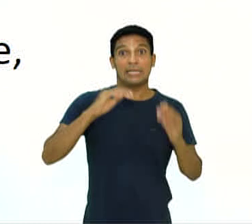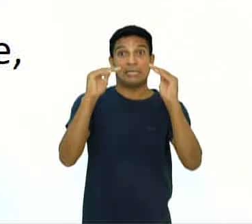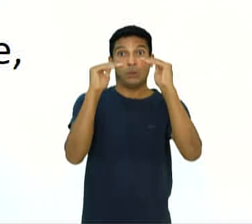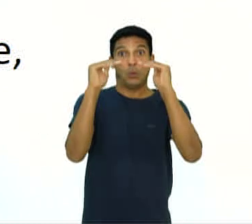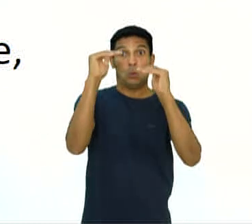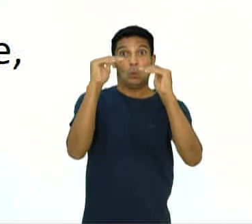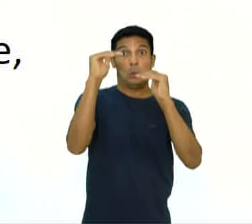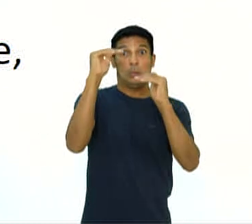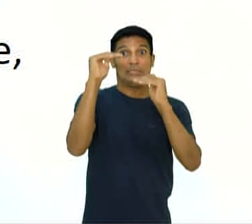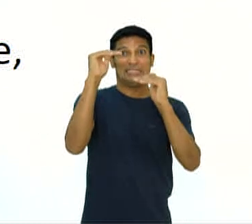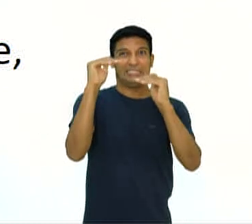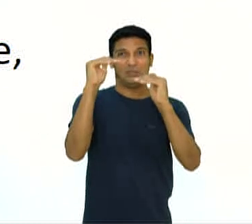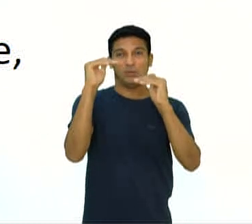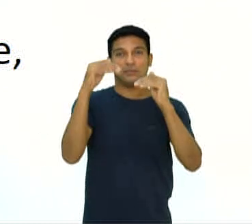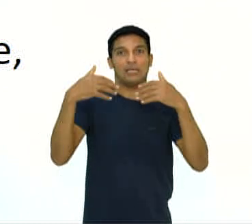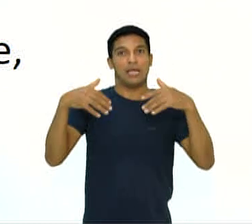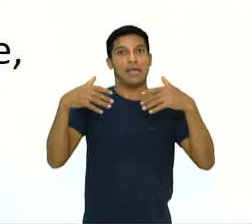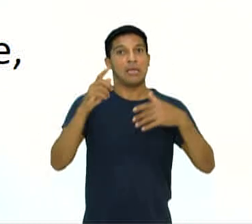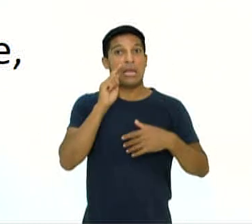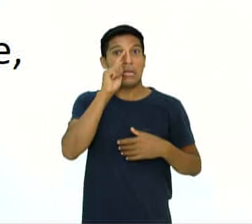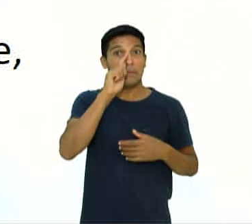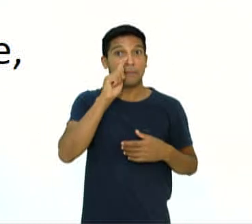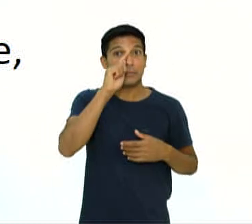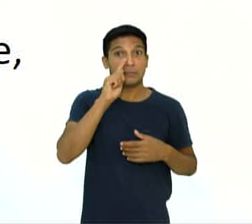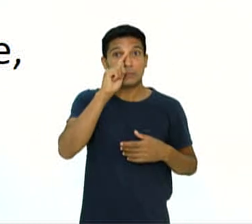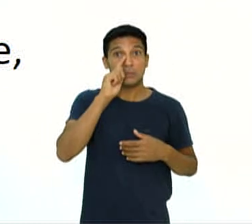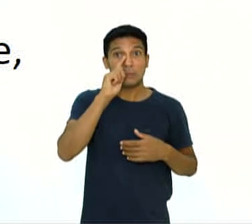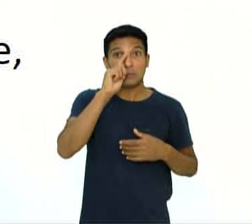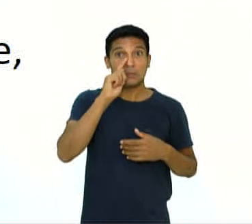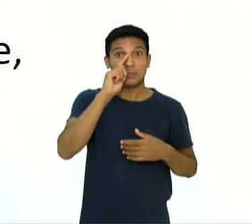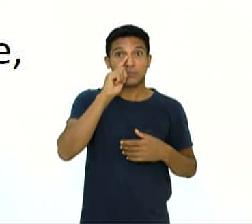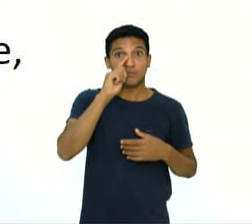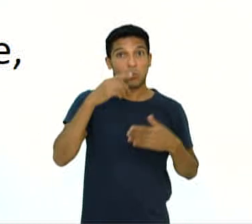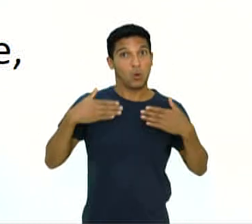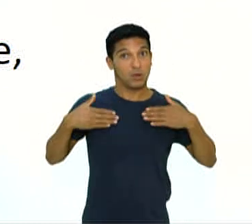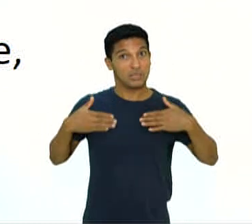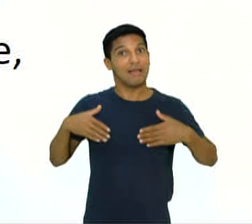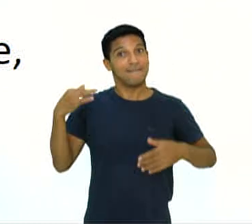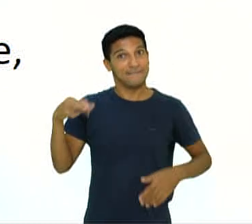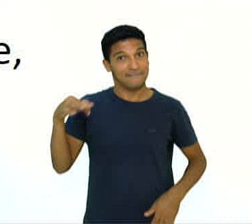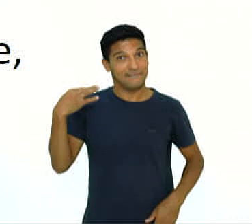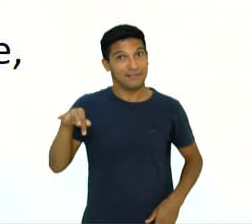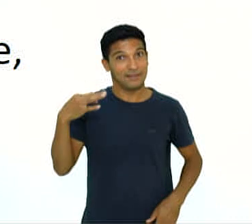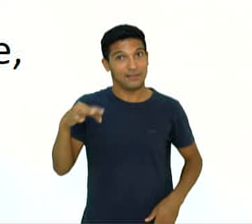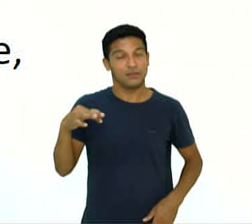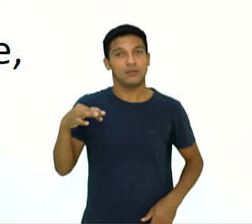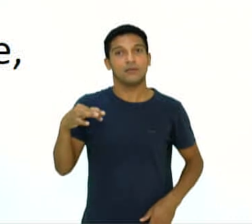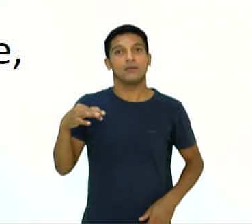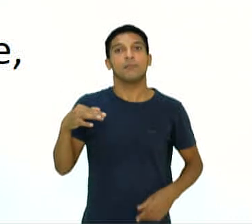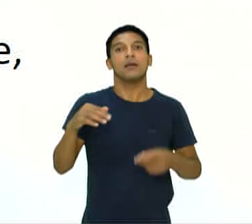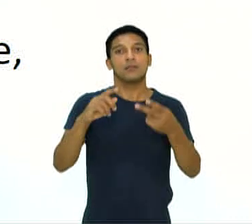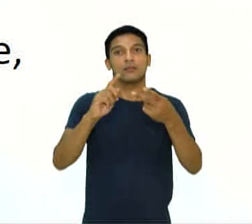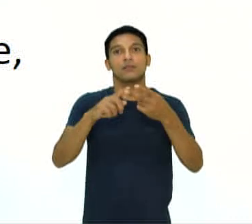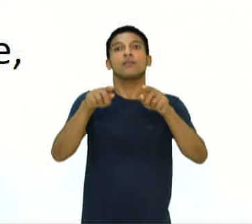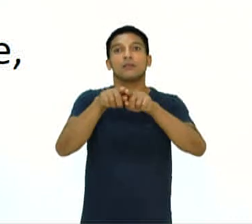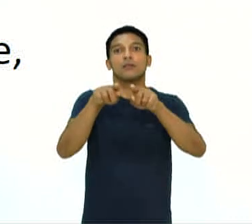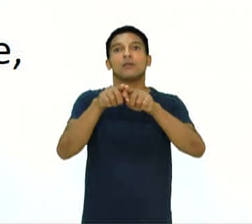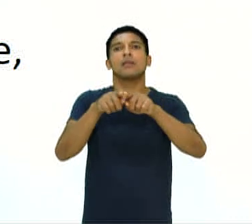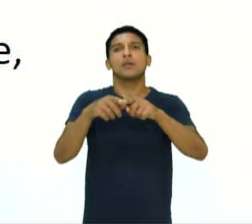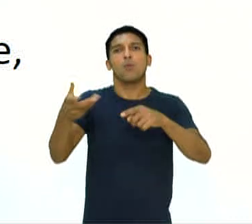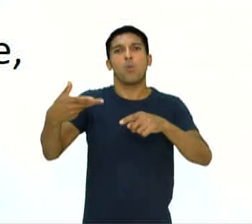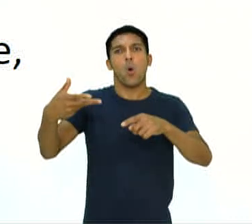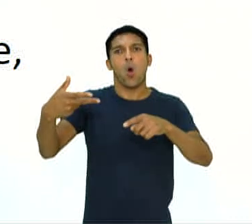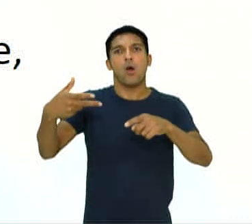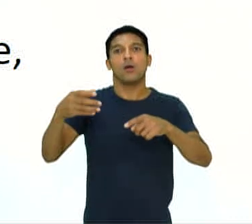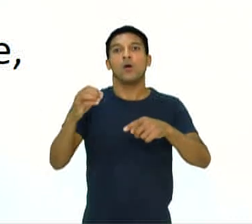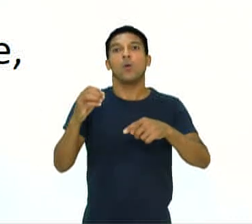riscos físicos, podendo estar relacionados a velocidade, altura ou